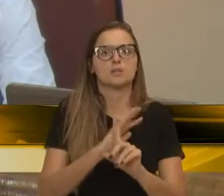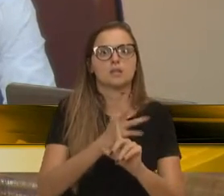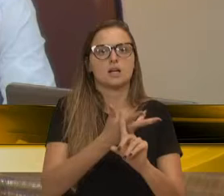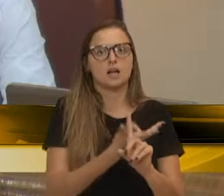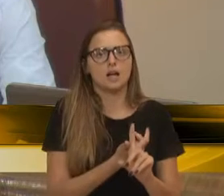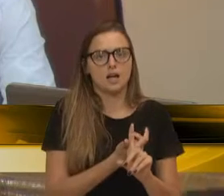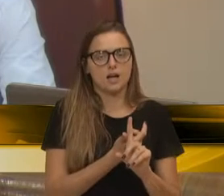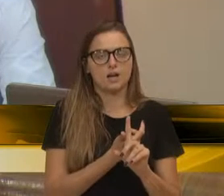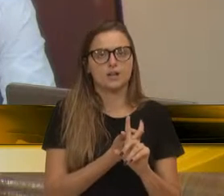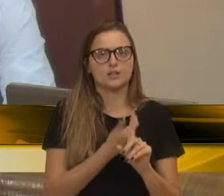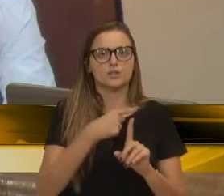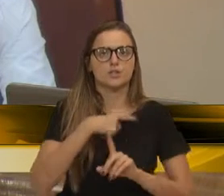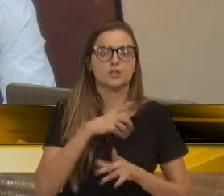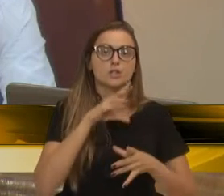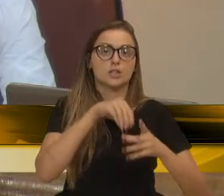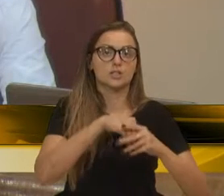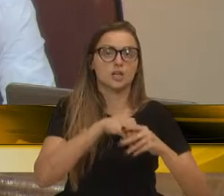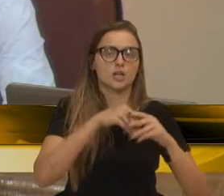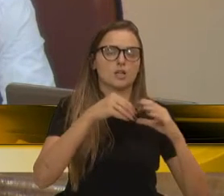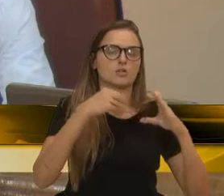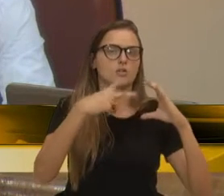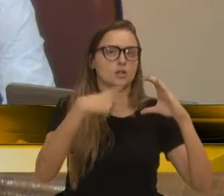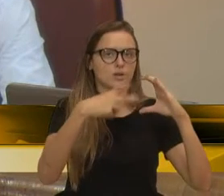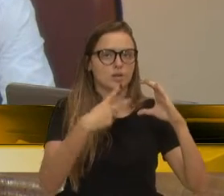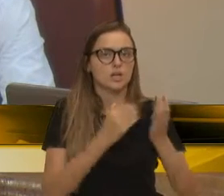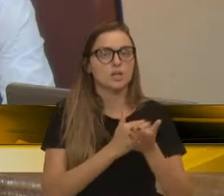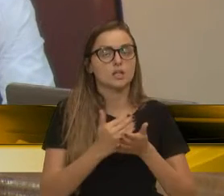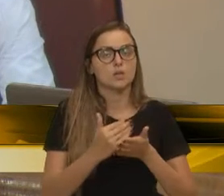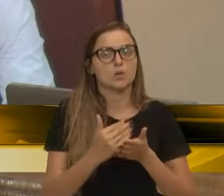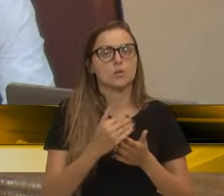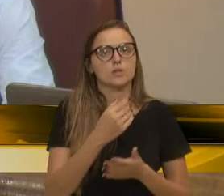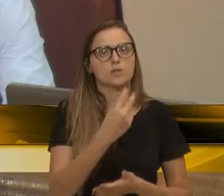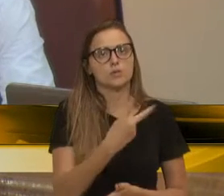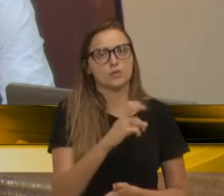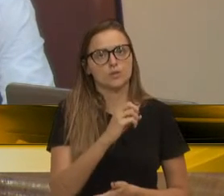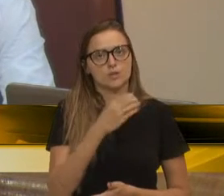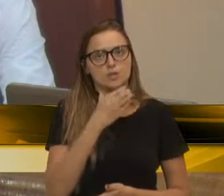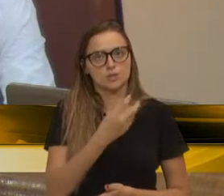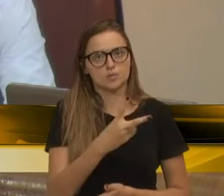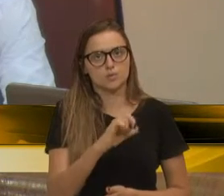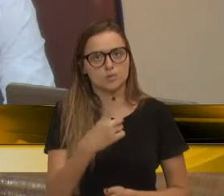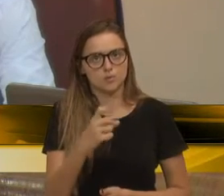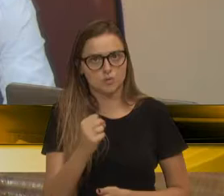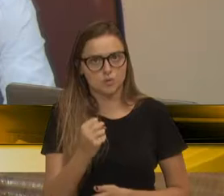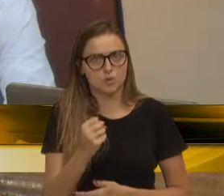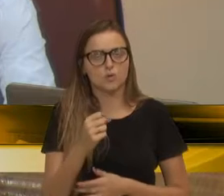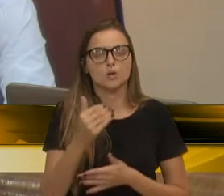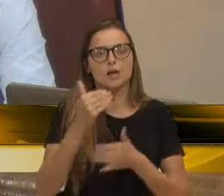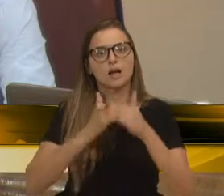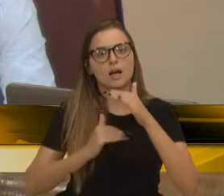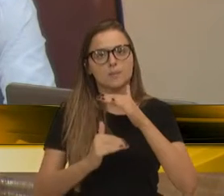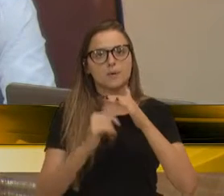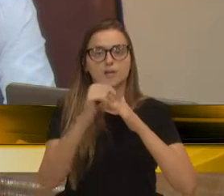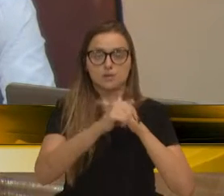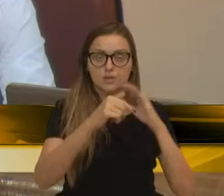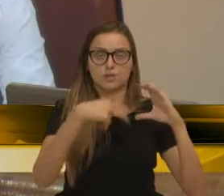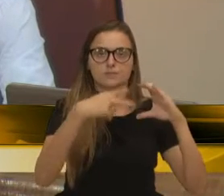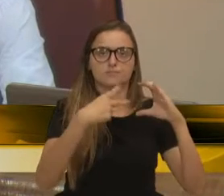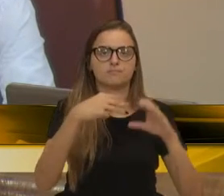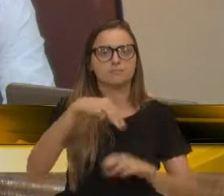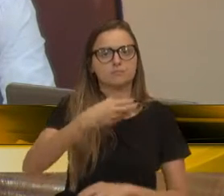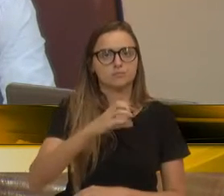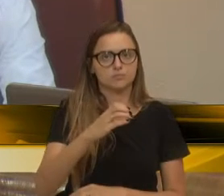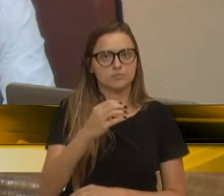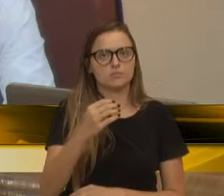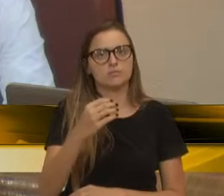que acontecia desde o dia 15 de novembro de 2018 no espaço cultural mário rosa no subsolo do prédio em março de